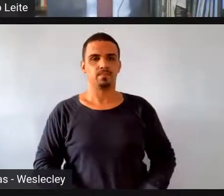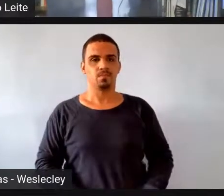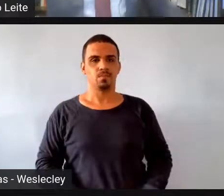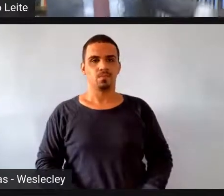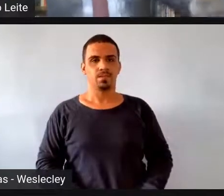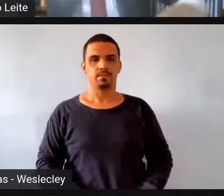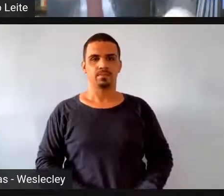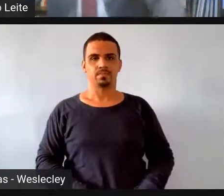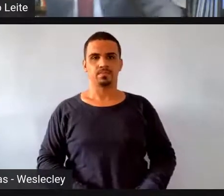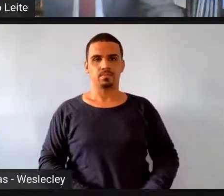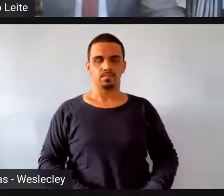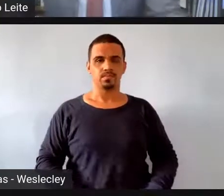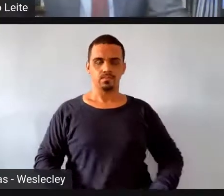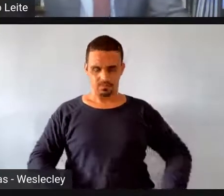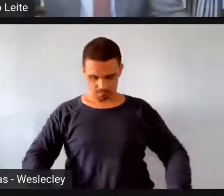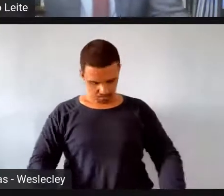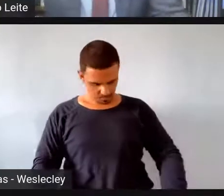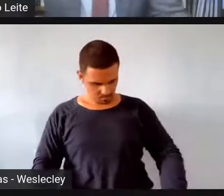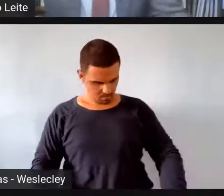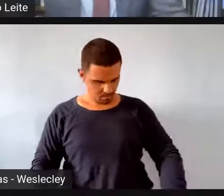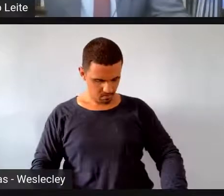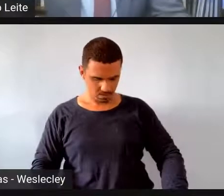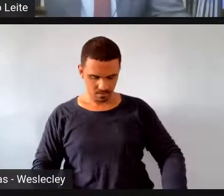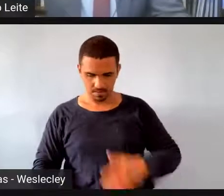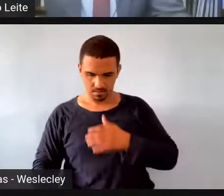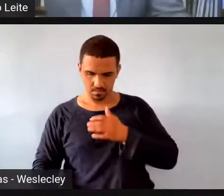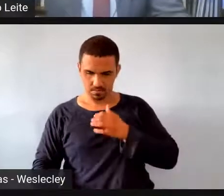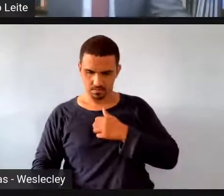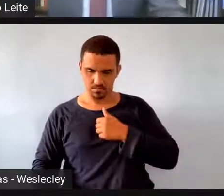É isso. Obrigado.